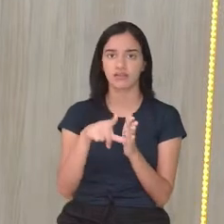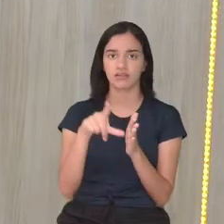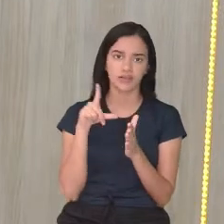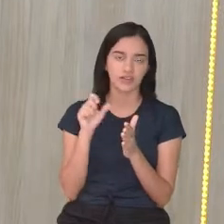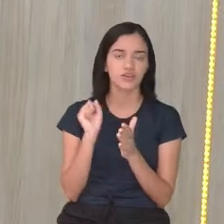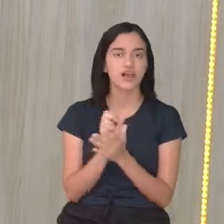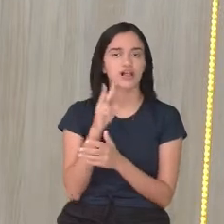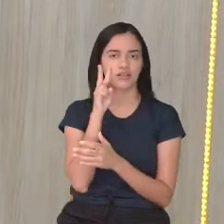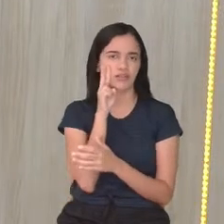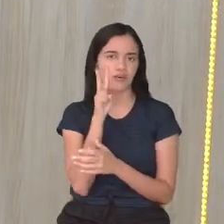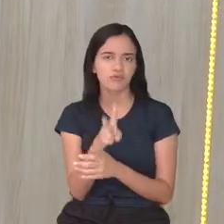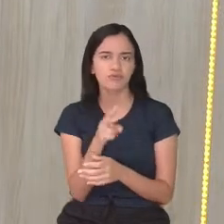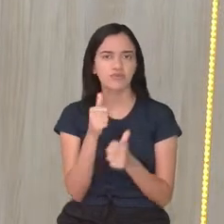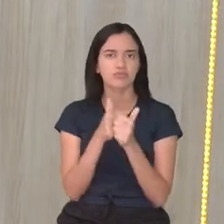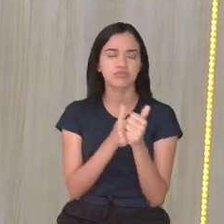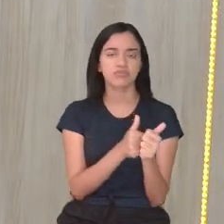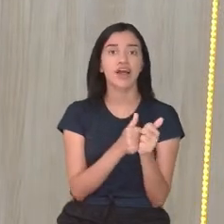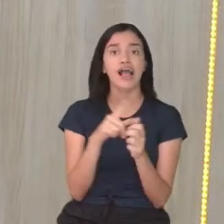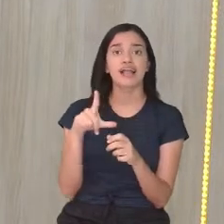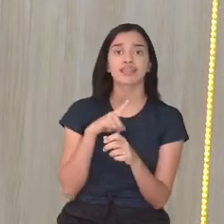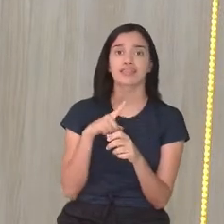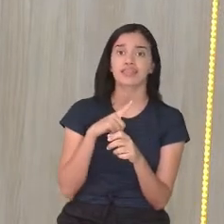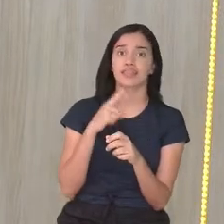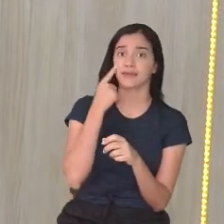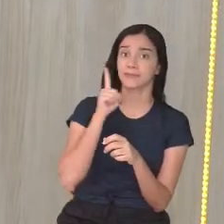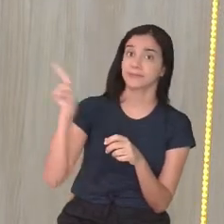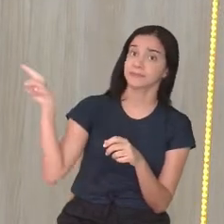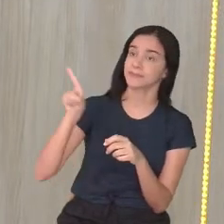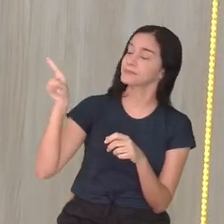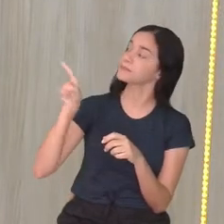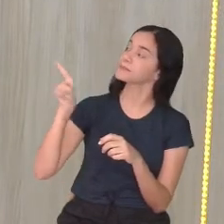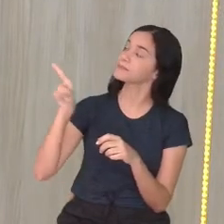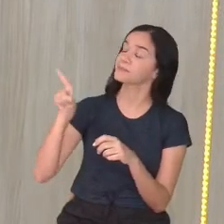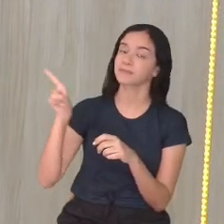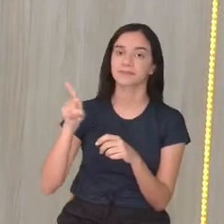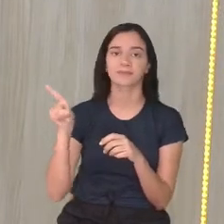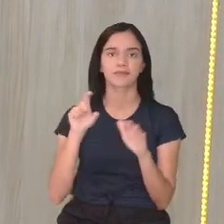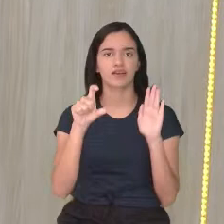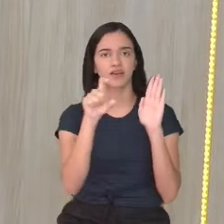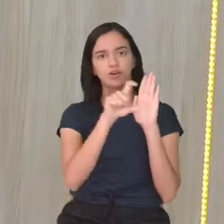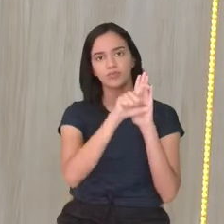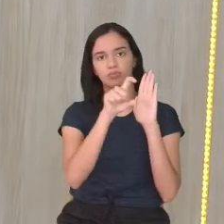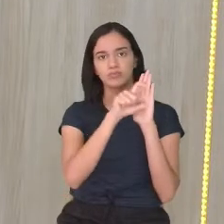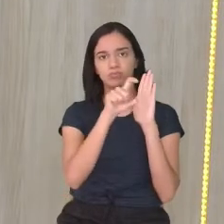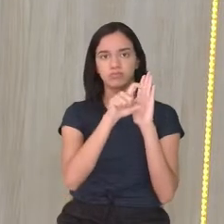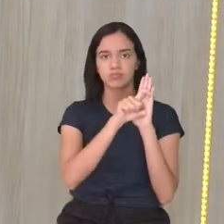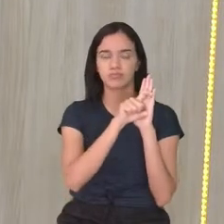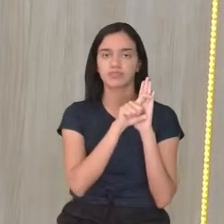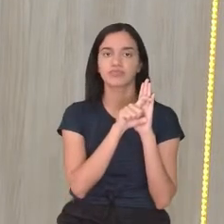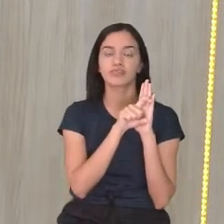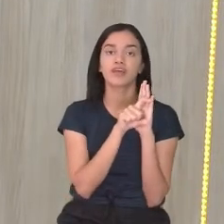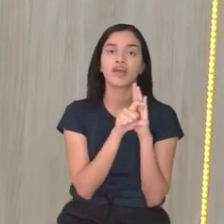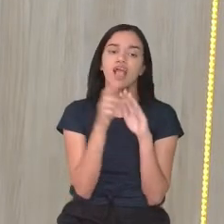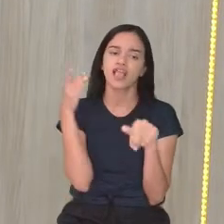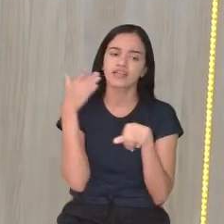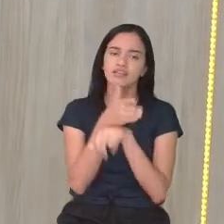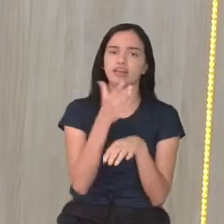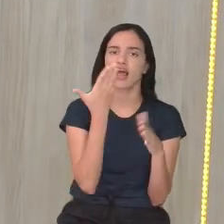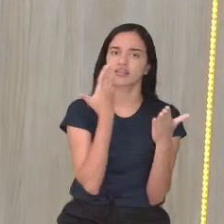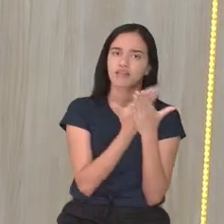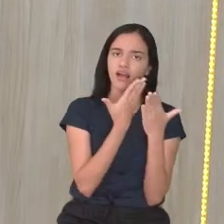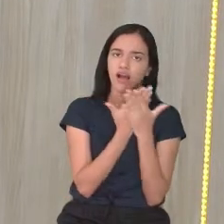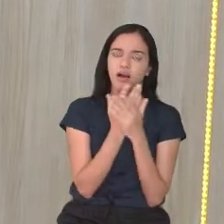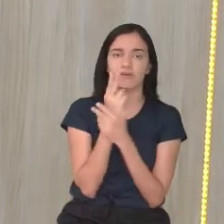não acompanhou, tem aí um QR Code na tela para que vocês possam ir lá na aula, né, ver